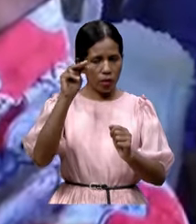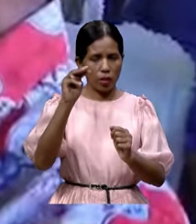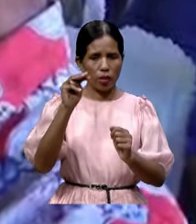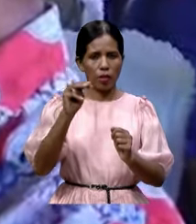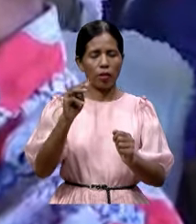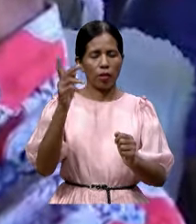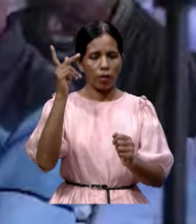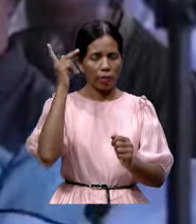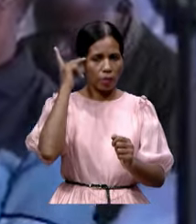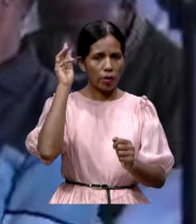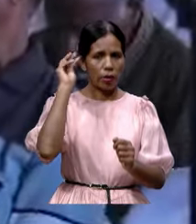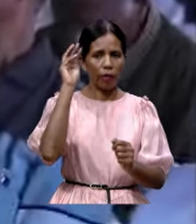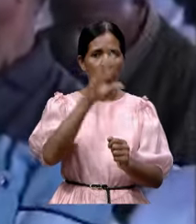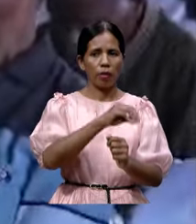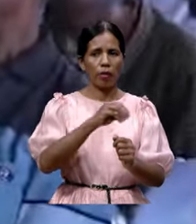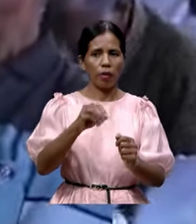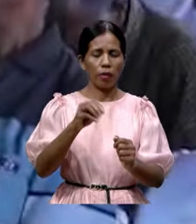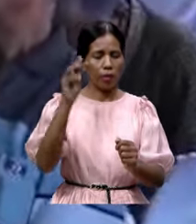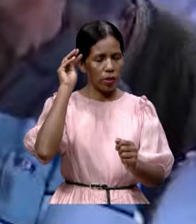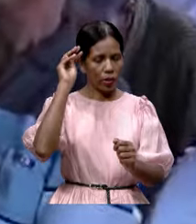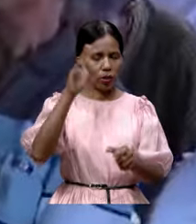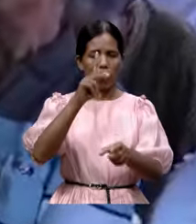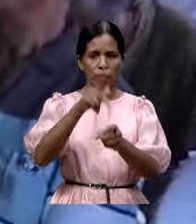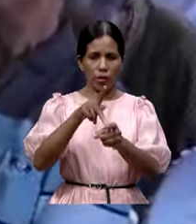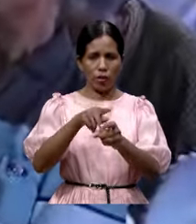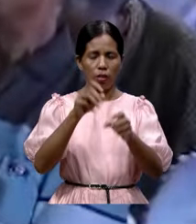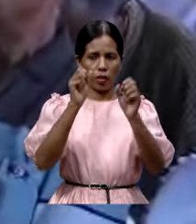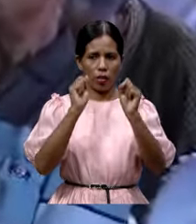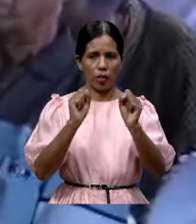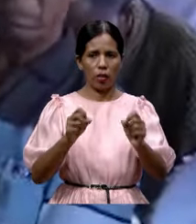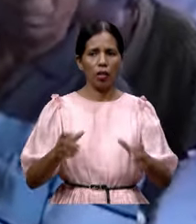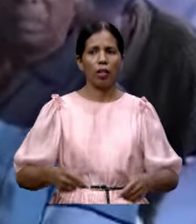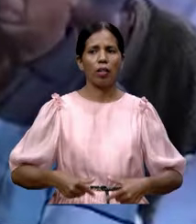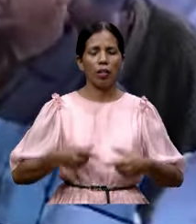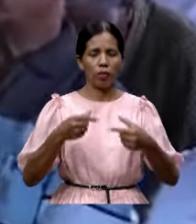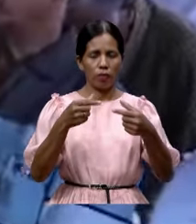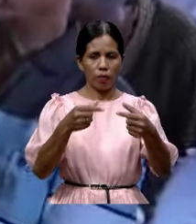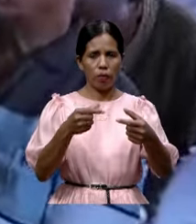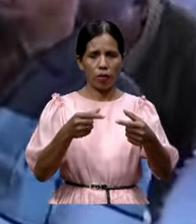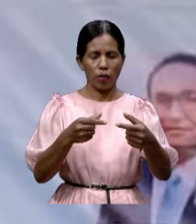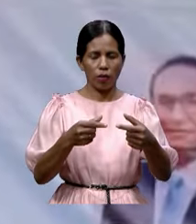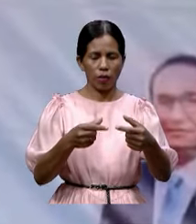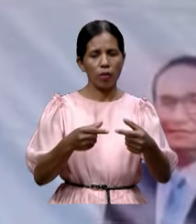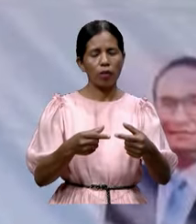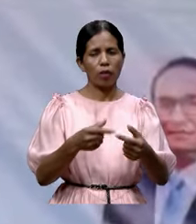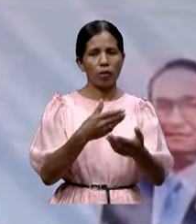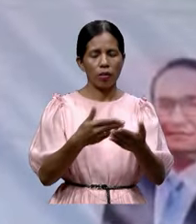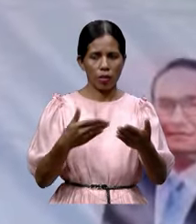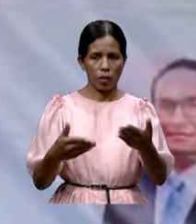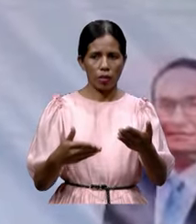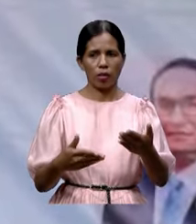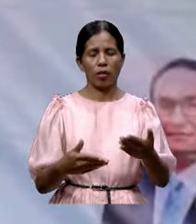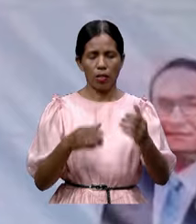reuniu ministerio petrolio para tu bere ofrece boa truma para, pelo menos,